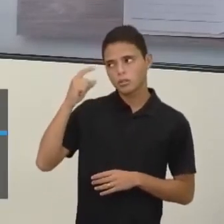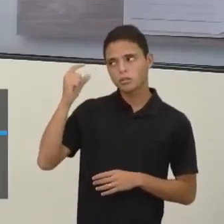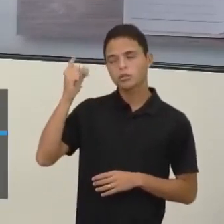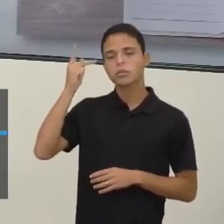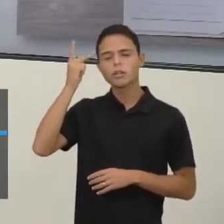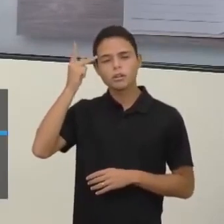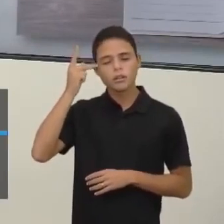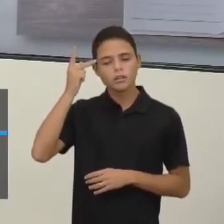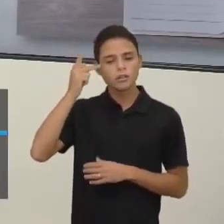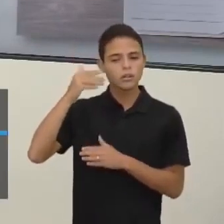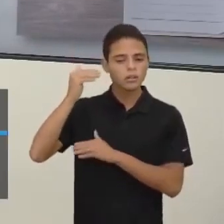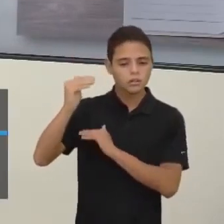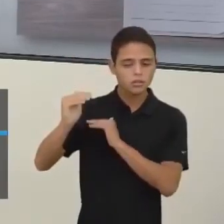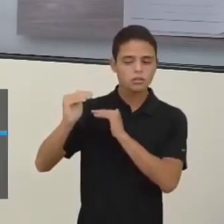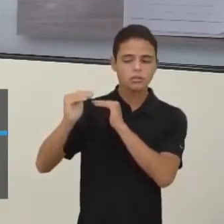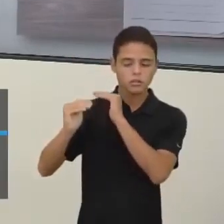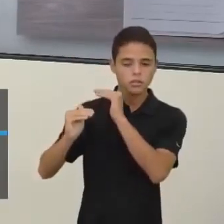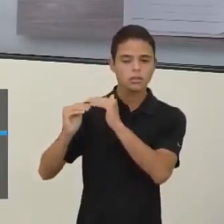isso acontecer.